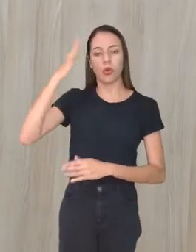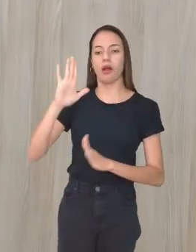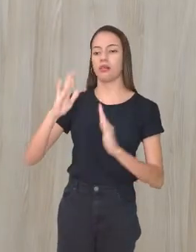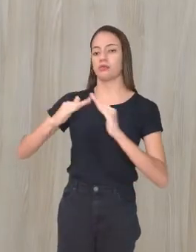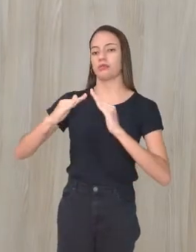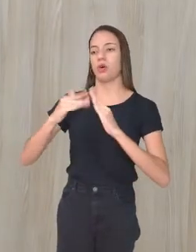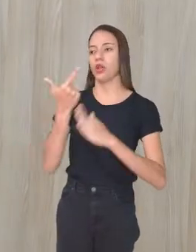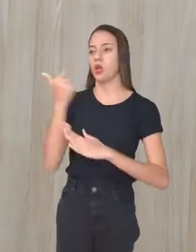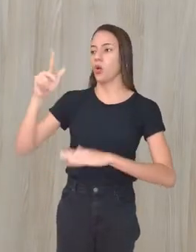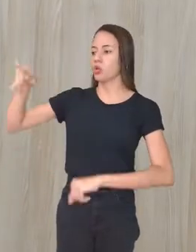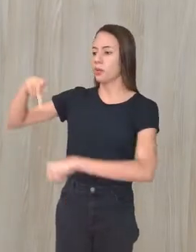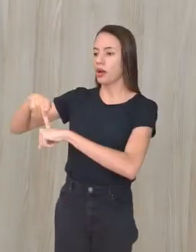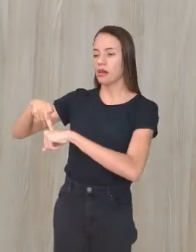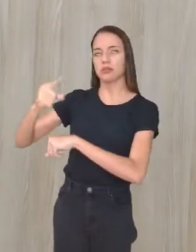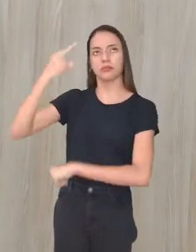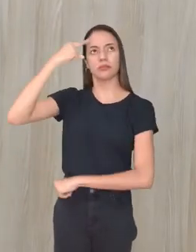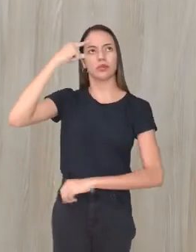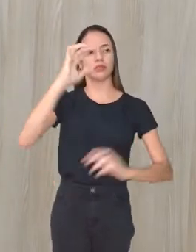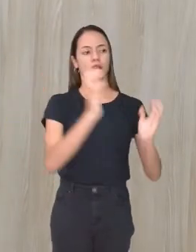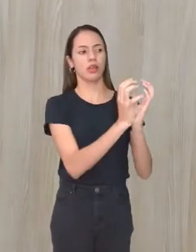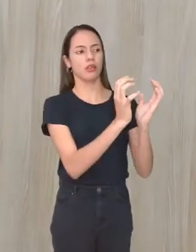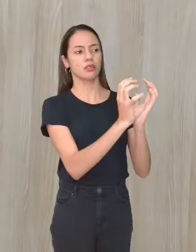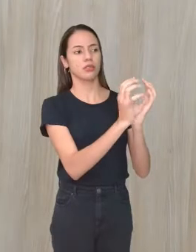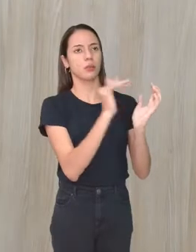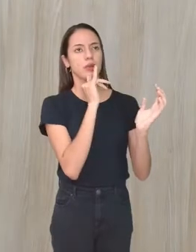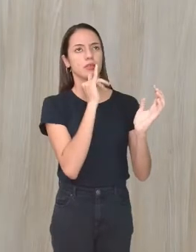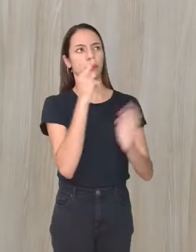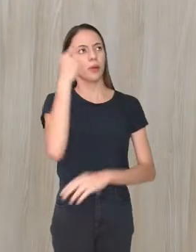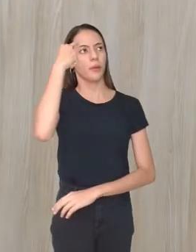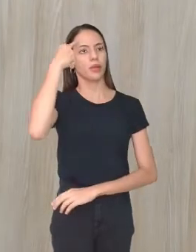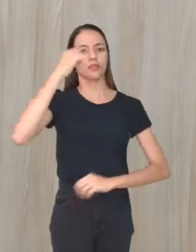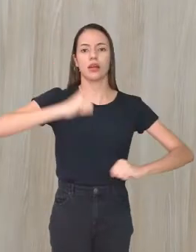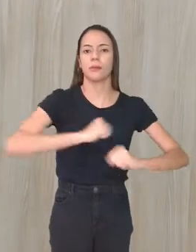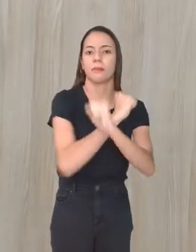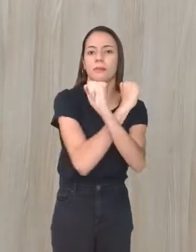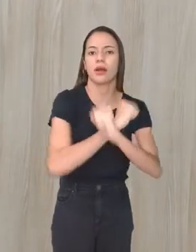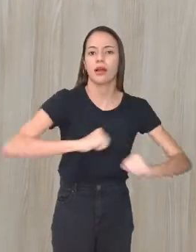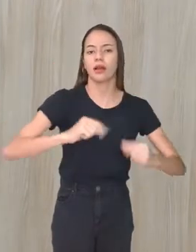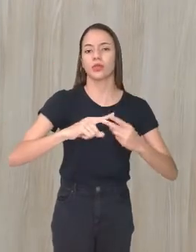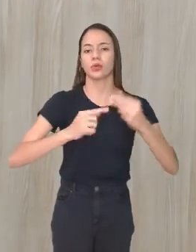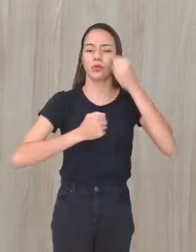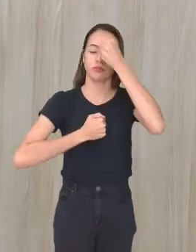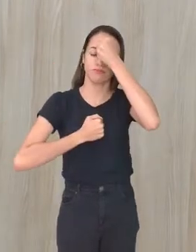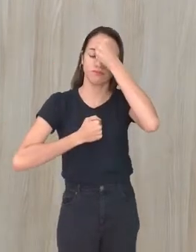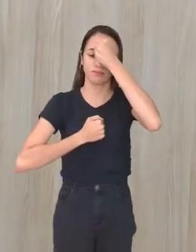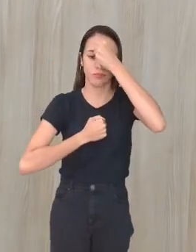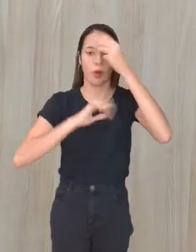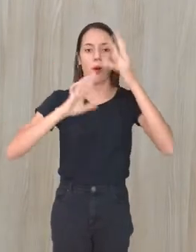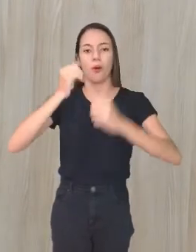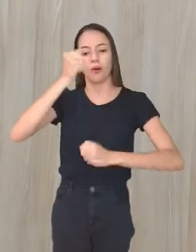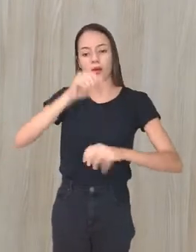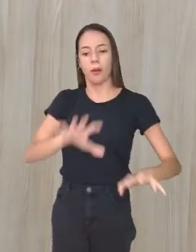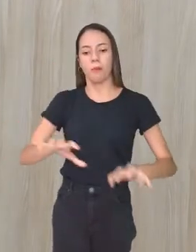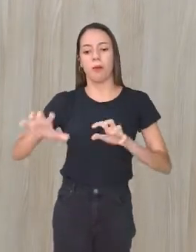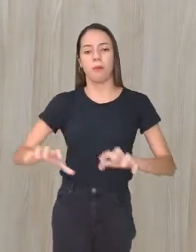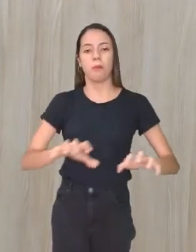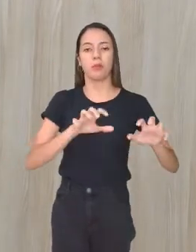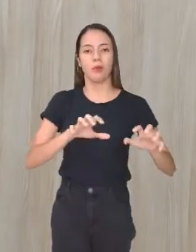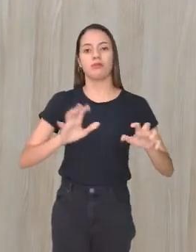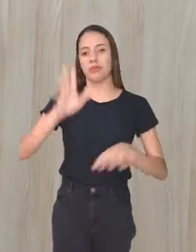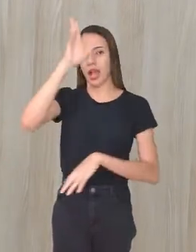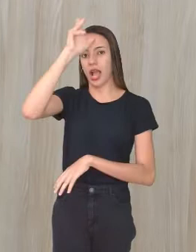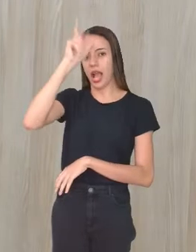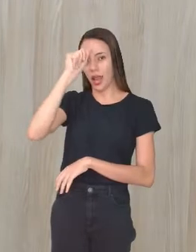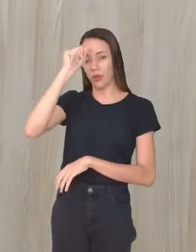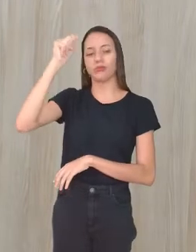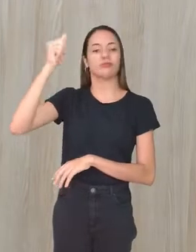Recife, você já pensa muitas vezes em maracatu, em um forró, em um brega, em um galo da madrugada. Mesmo que você